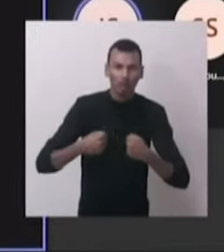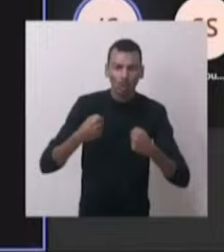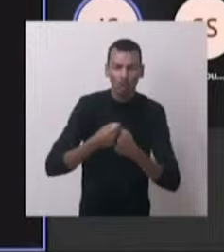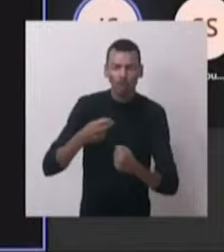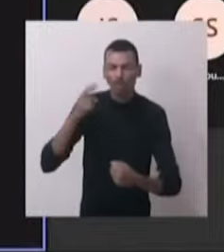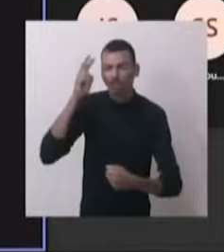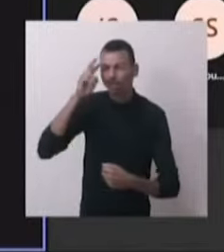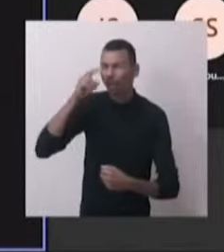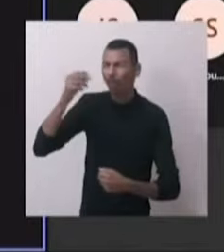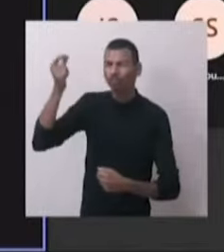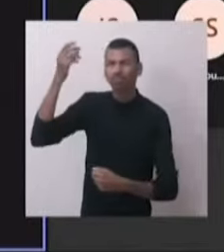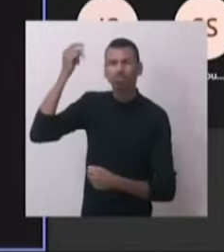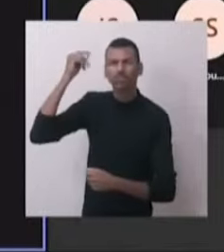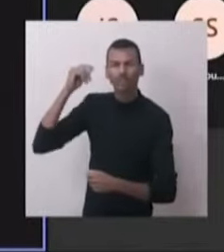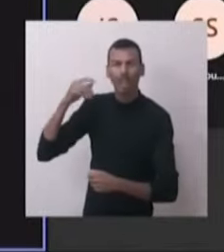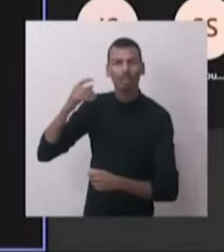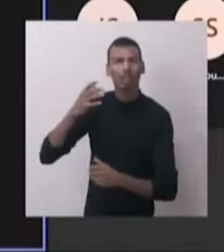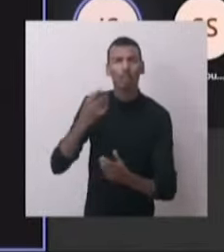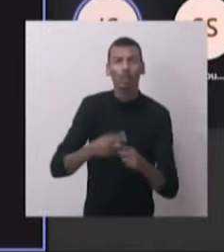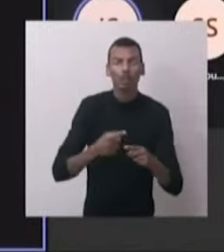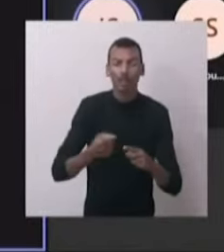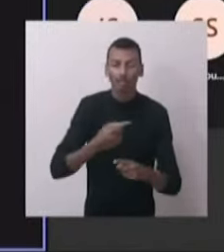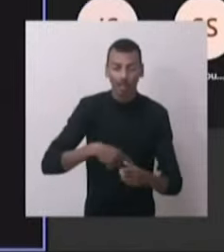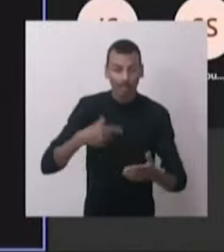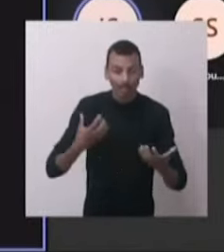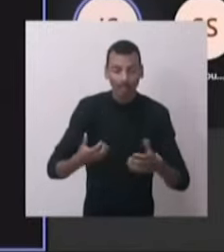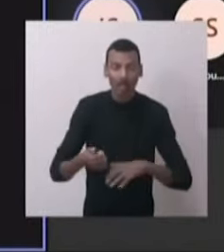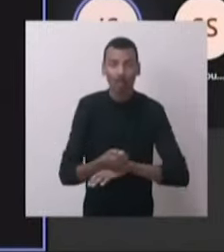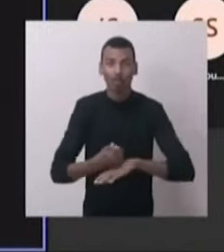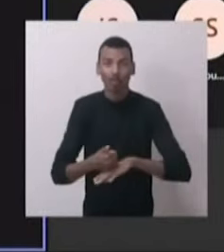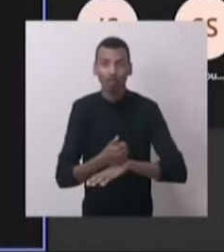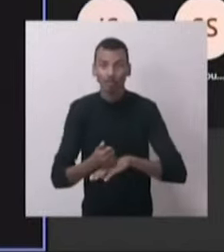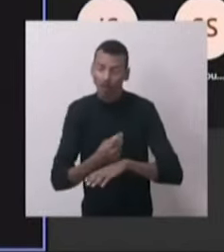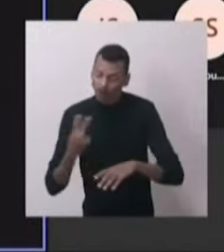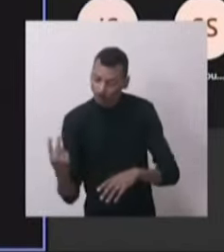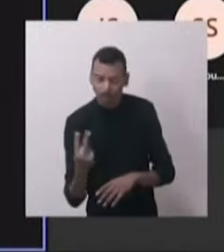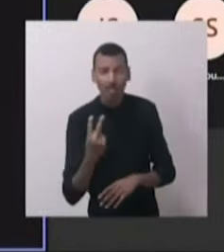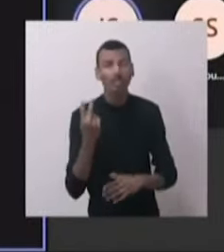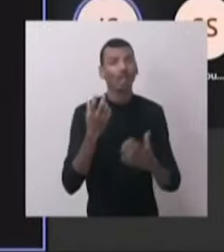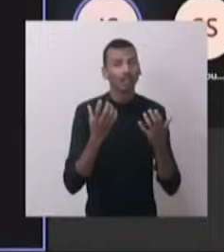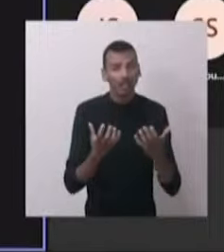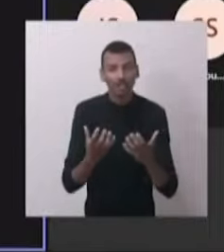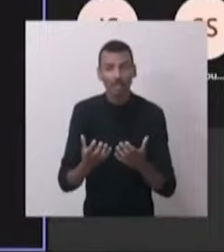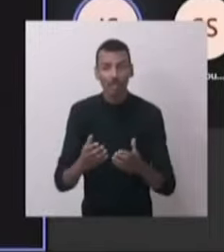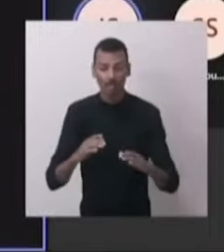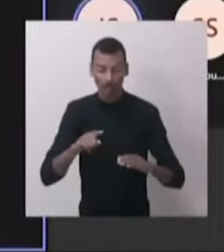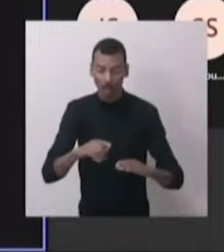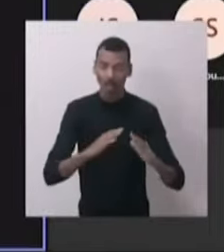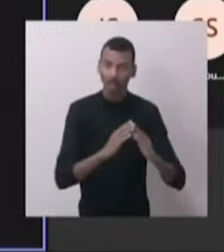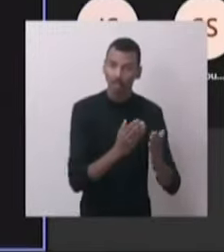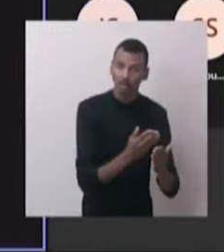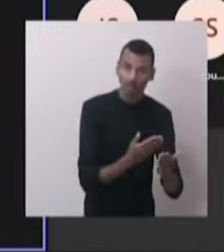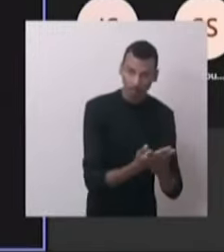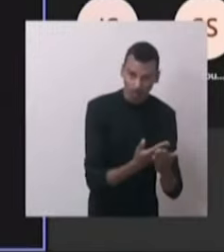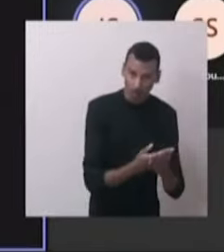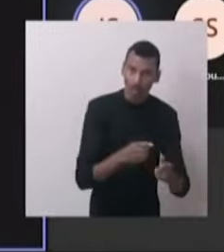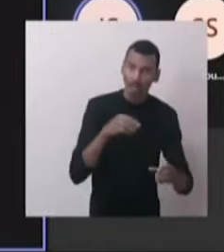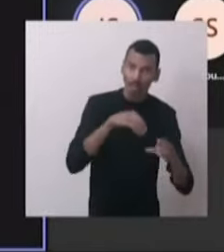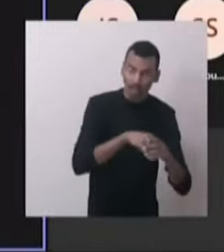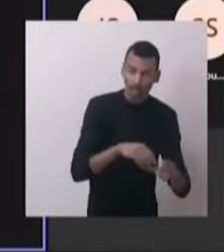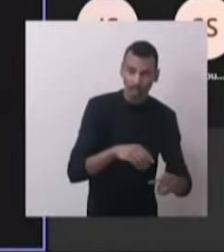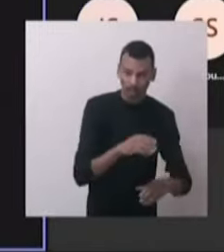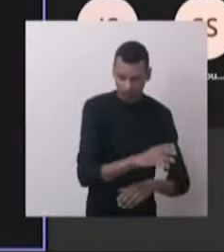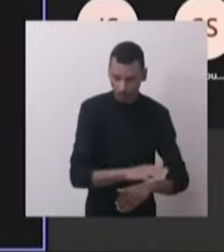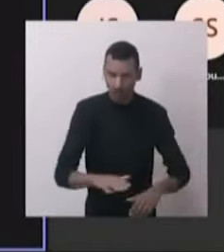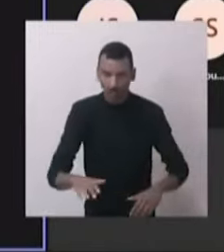gente possa ter os nossos profissionais valorizados, nossos estudantes com dignidade, com acesso,